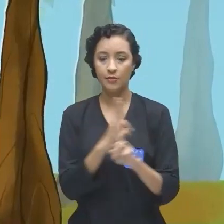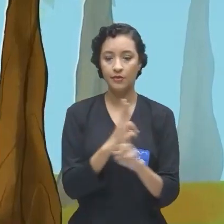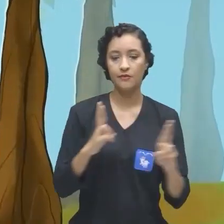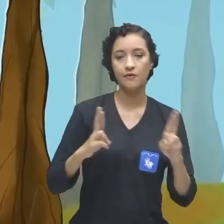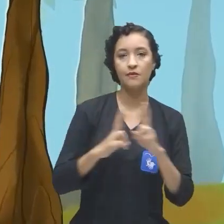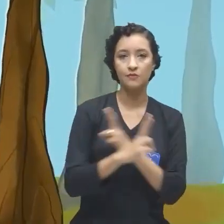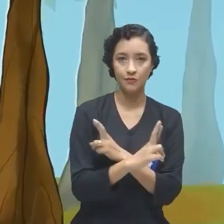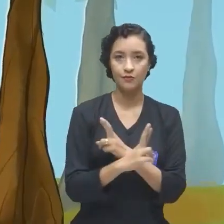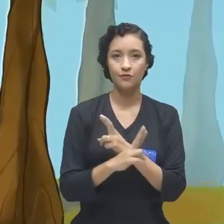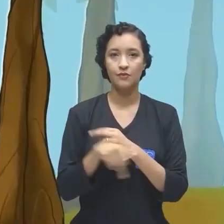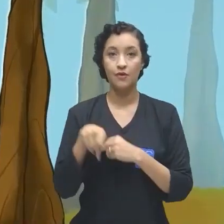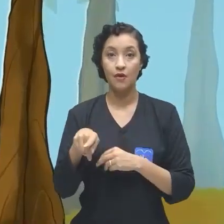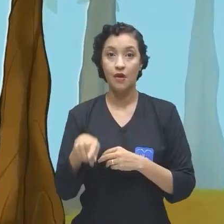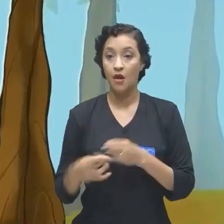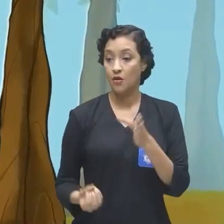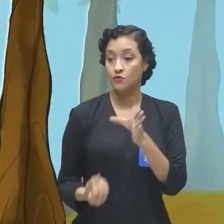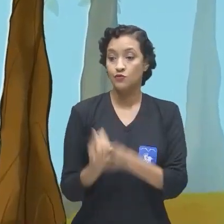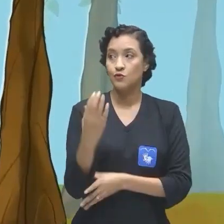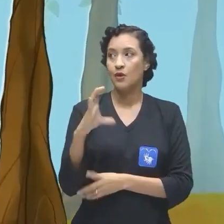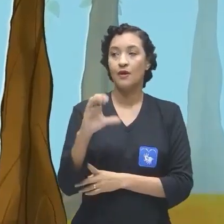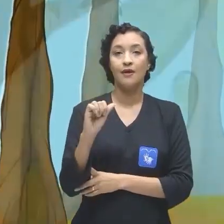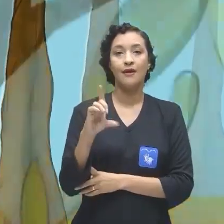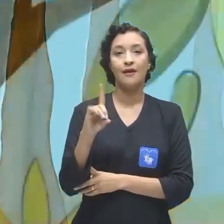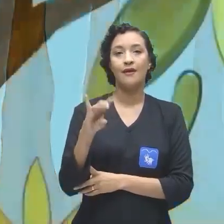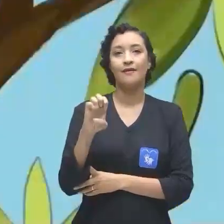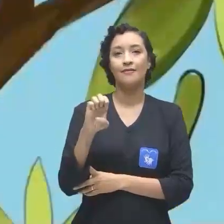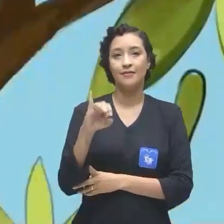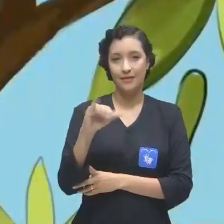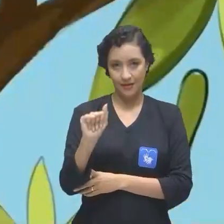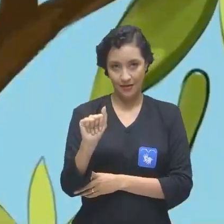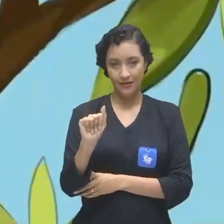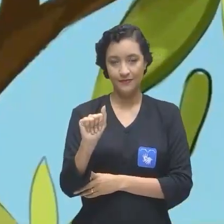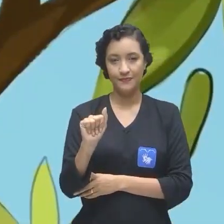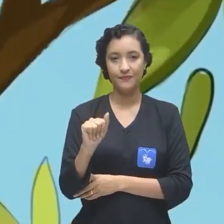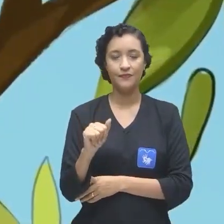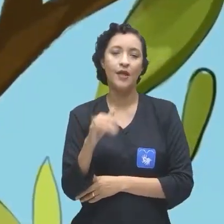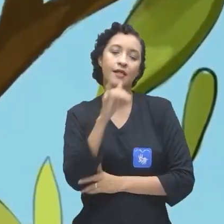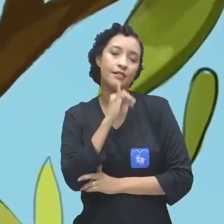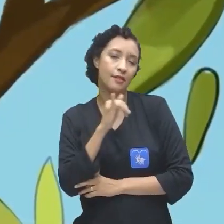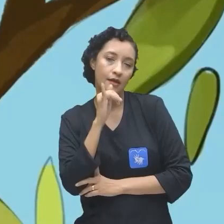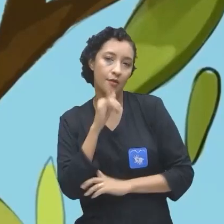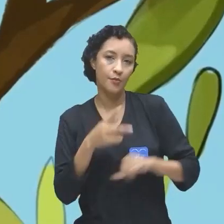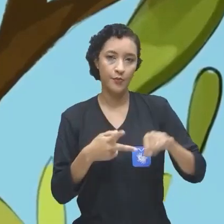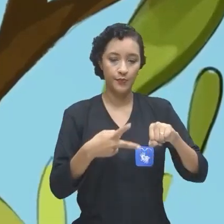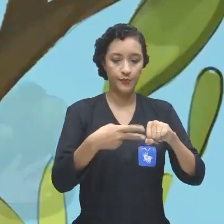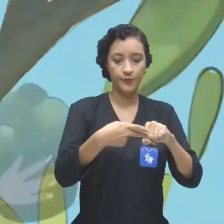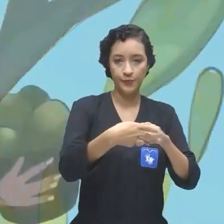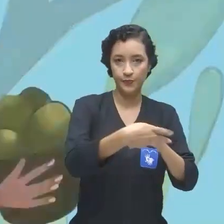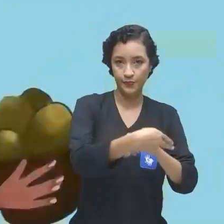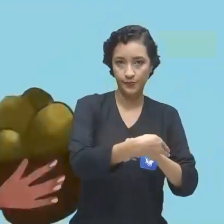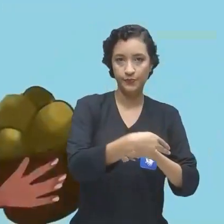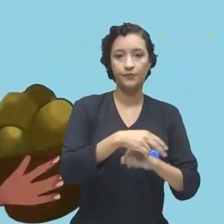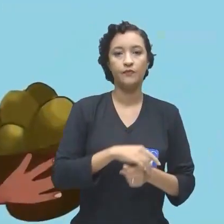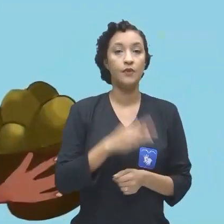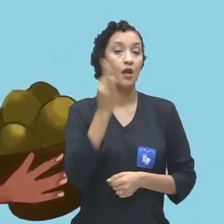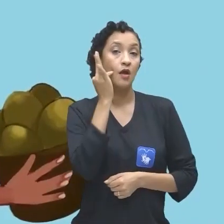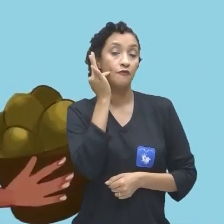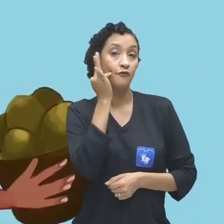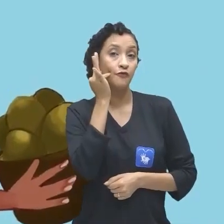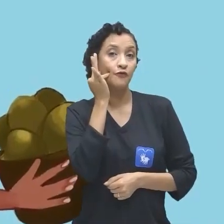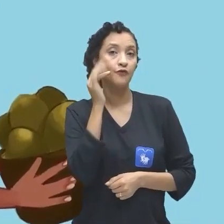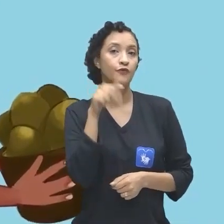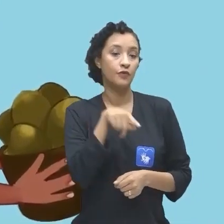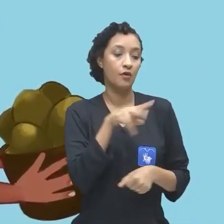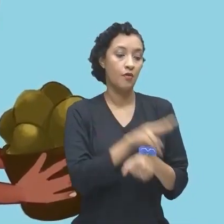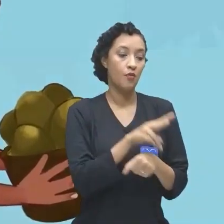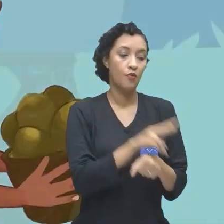uma grande cadeia produtiva. Como é o caso da matéria-prima do cupuaçu. A fruta é cultivada e colhida